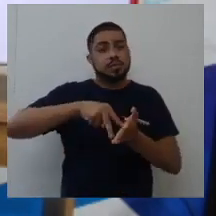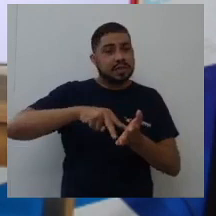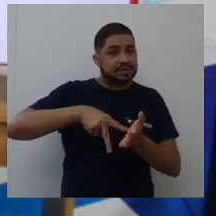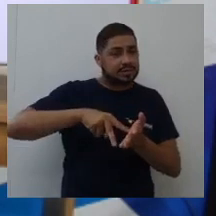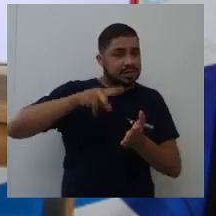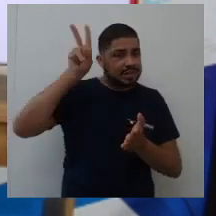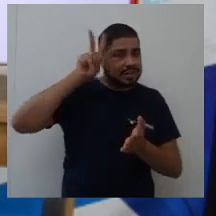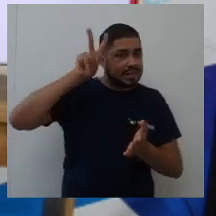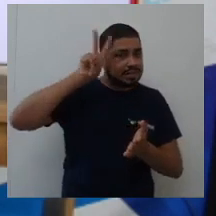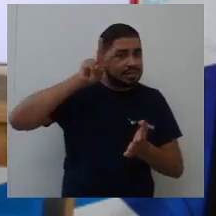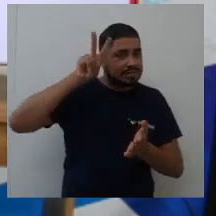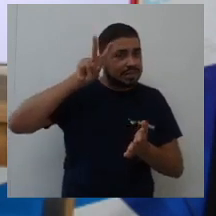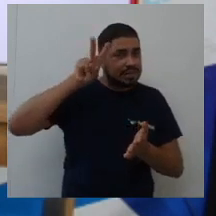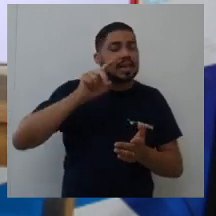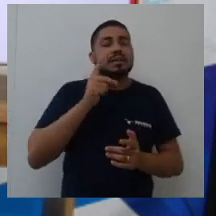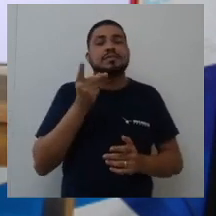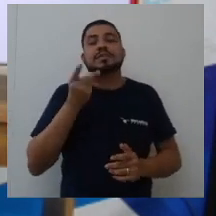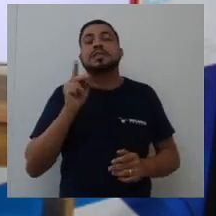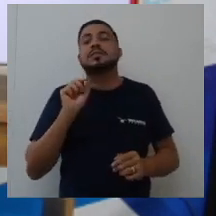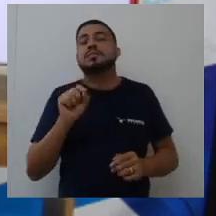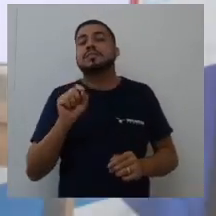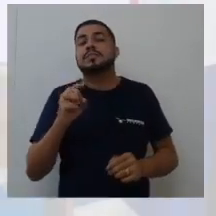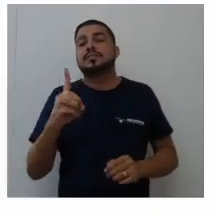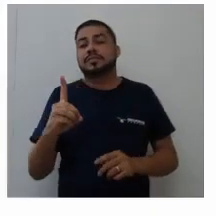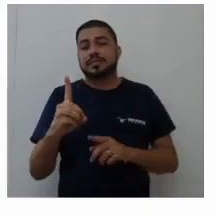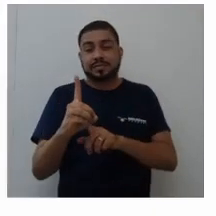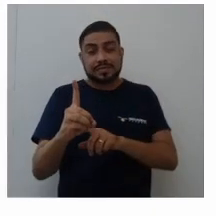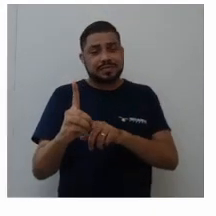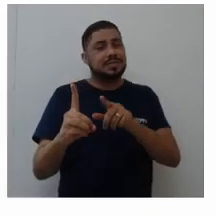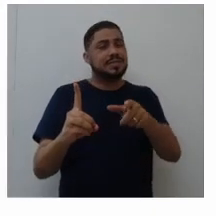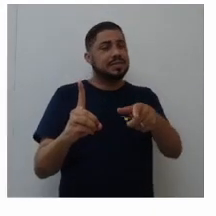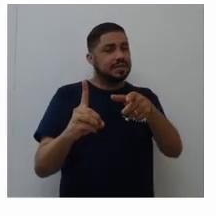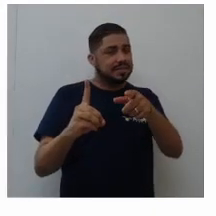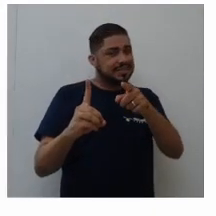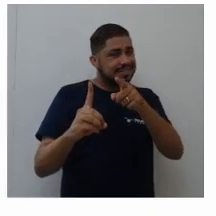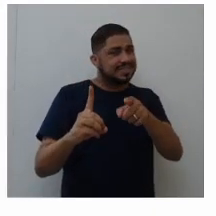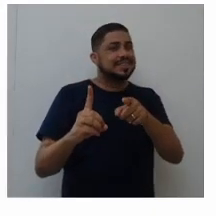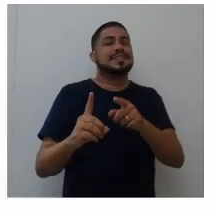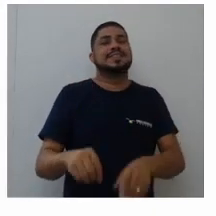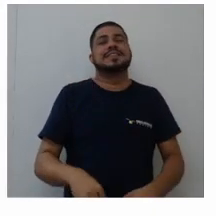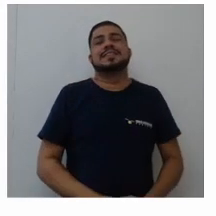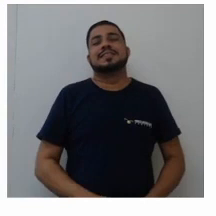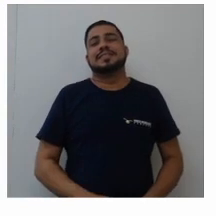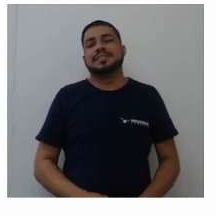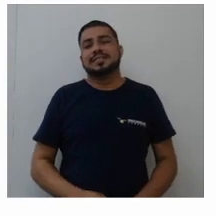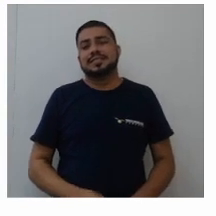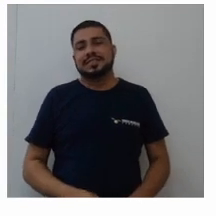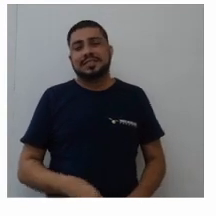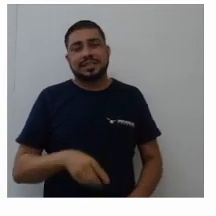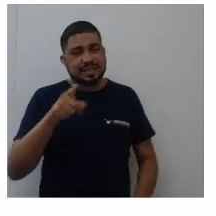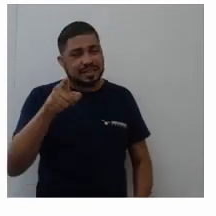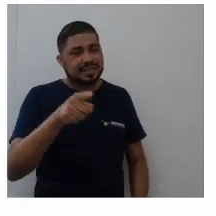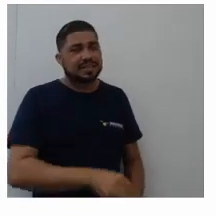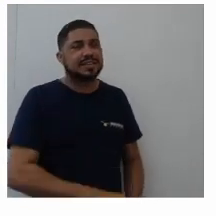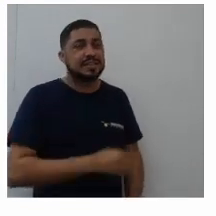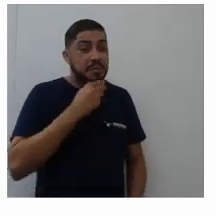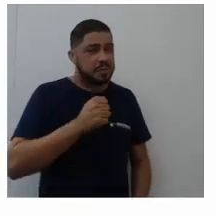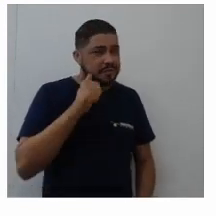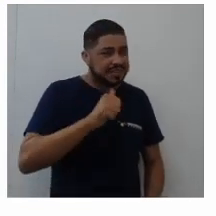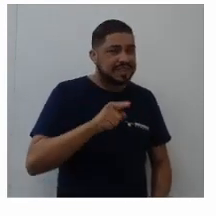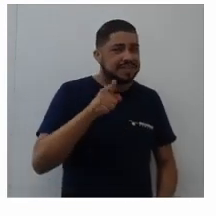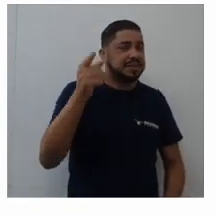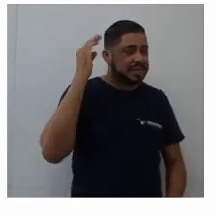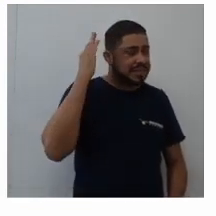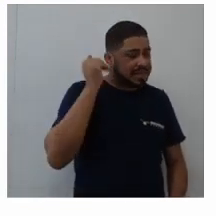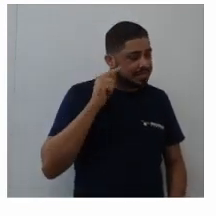lembra? E aí, o que é que ele vai dizer na letra D? Aê, garoto! Aê, garota! Eu sabia que